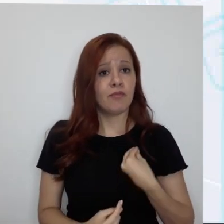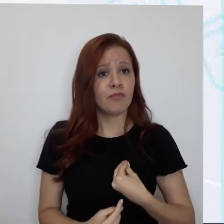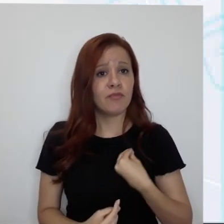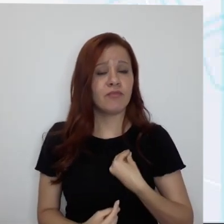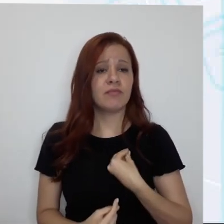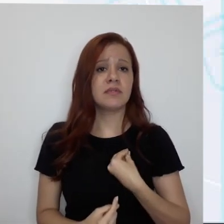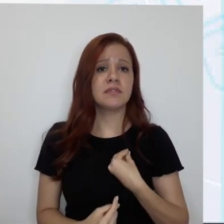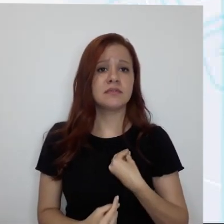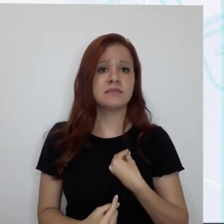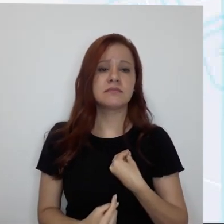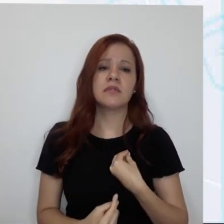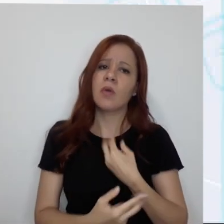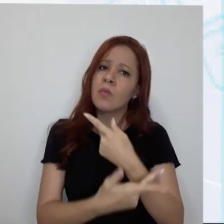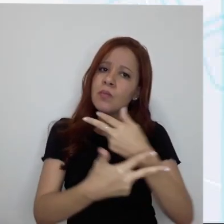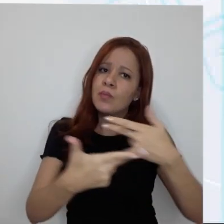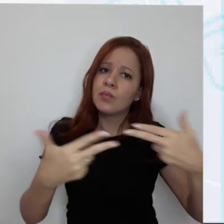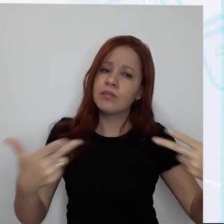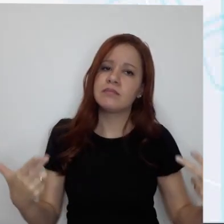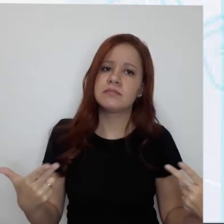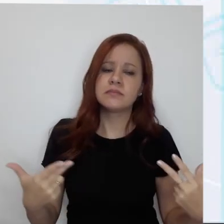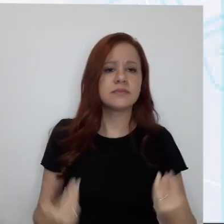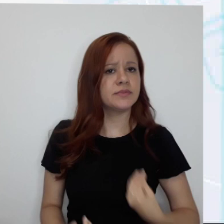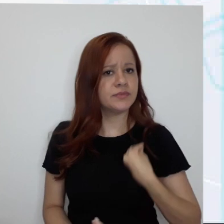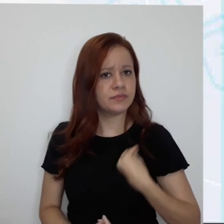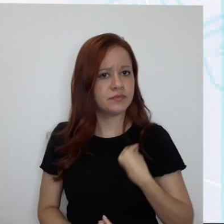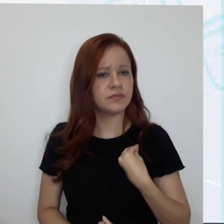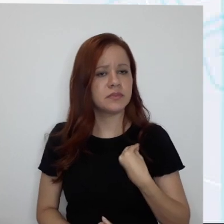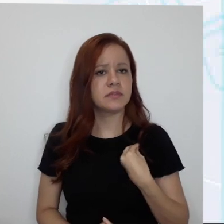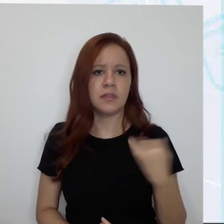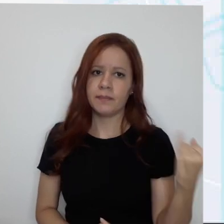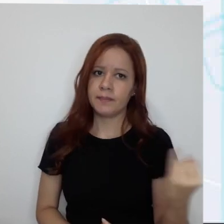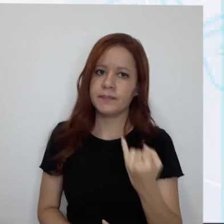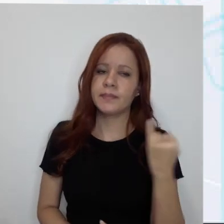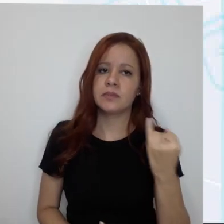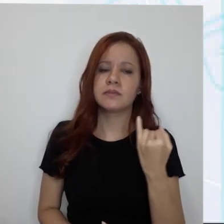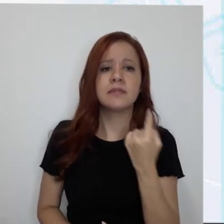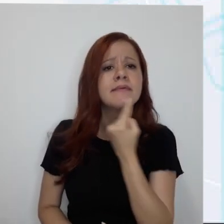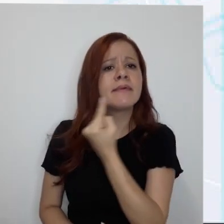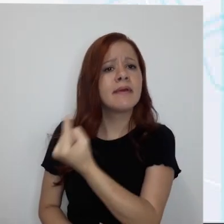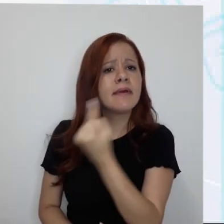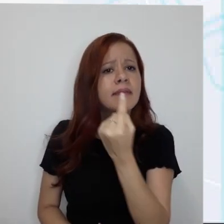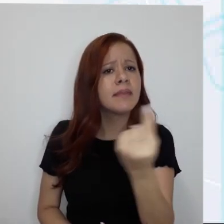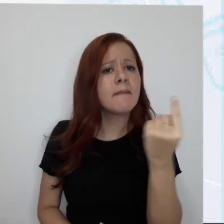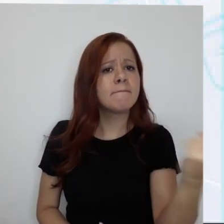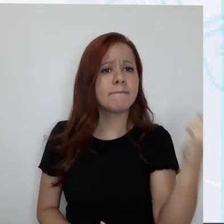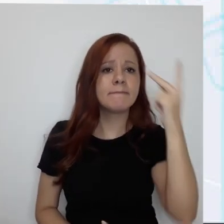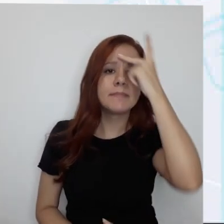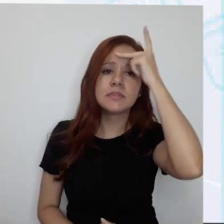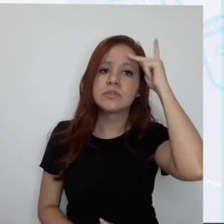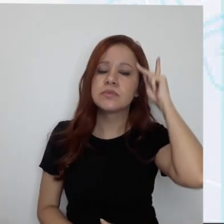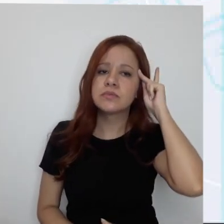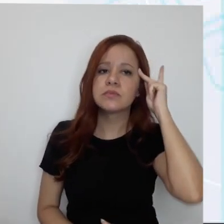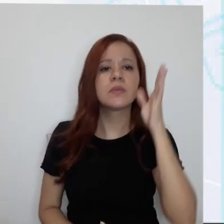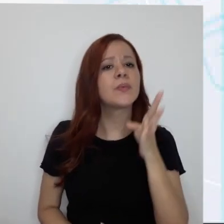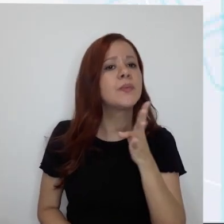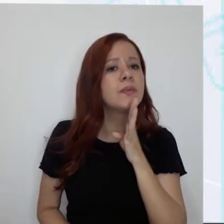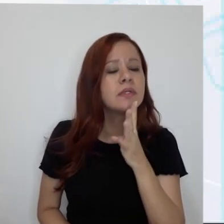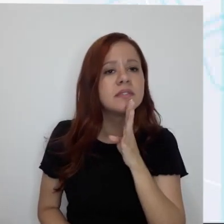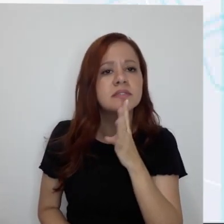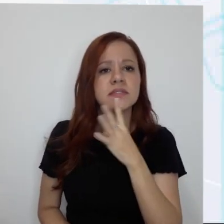nas diversas situações da vida, e integram o processo de cada um para aprender a